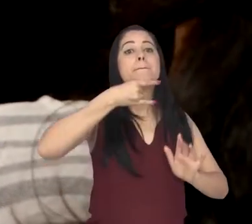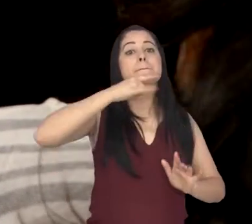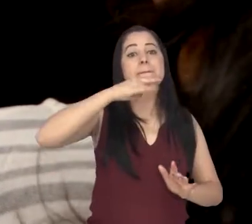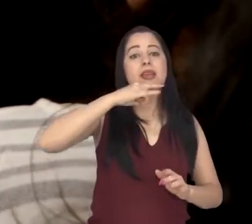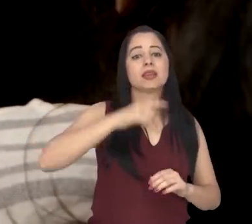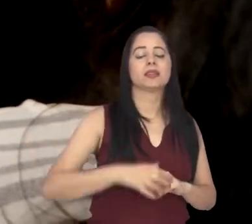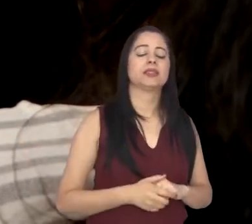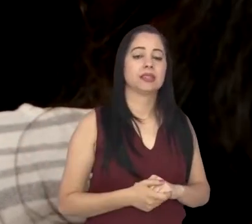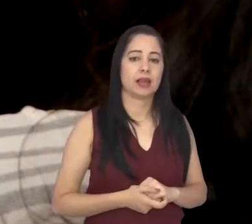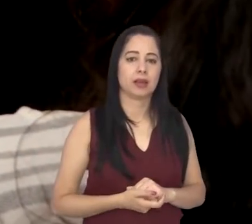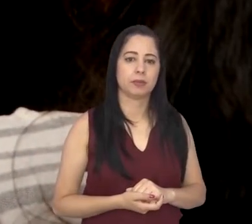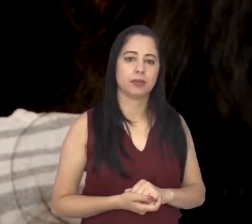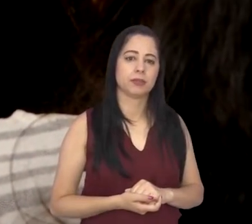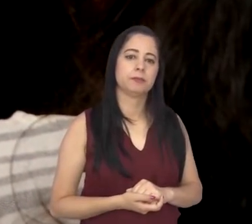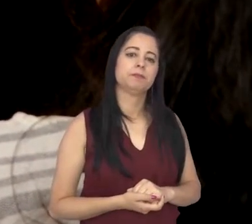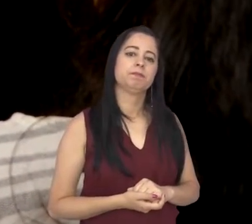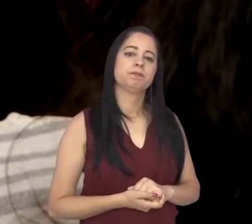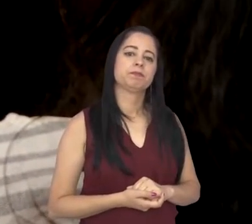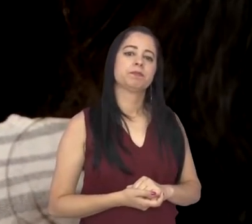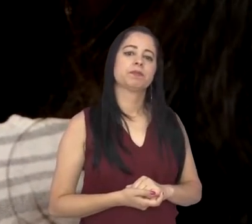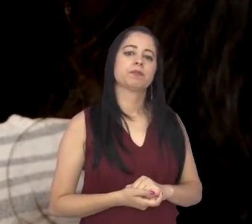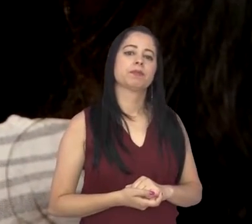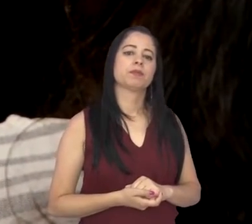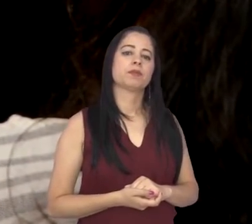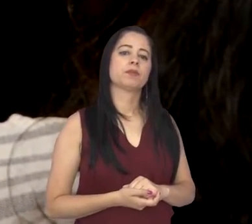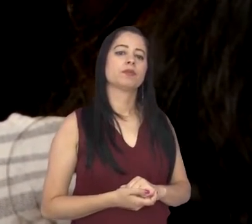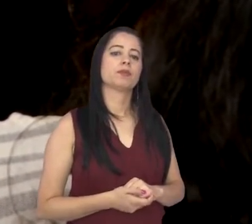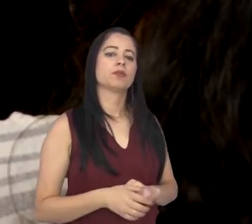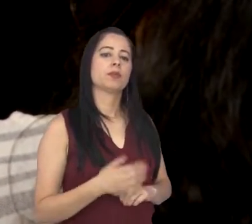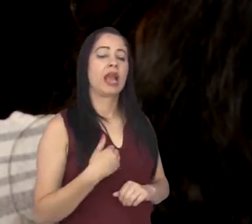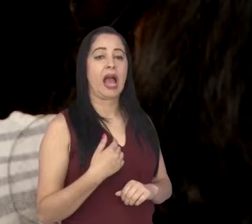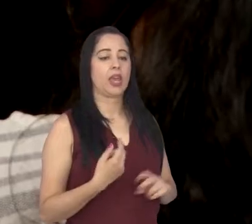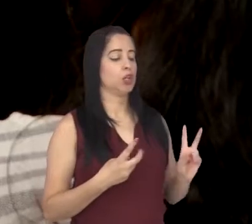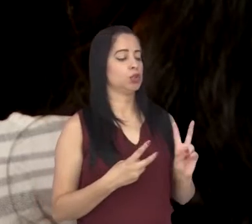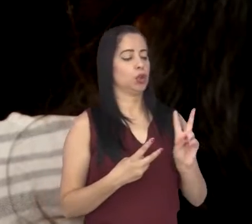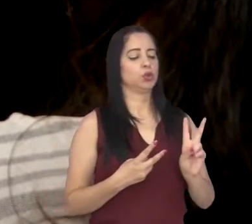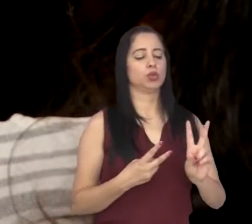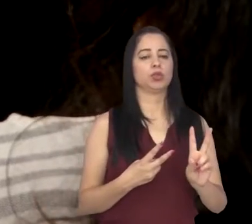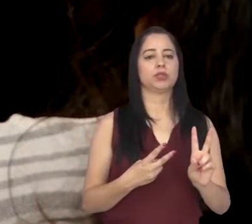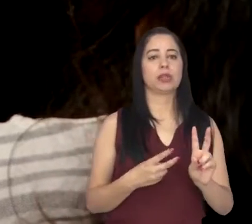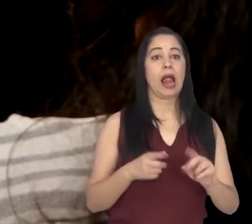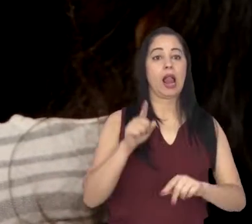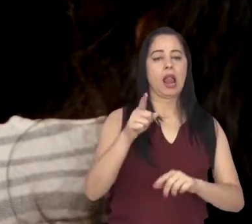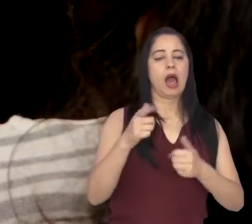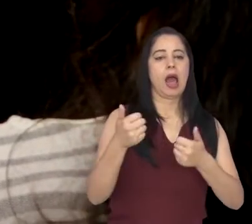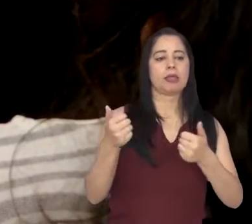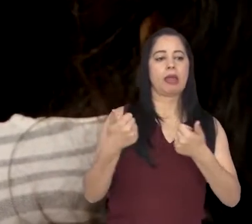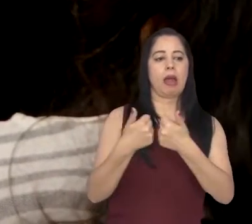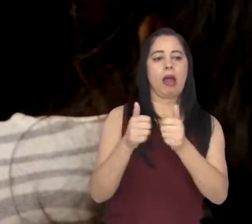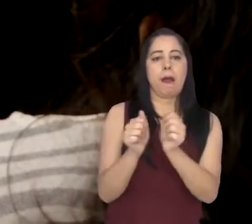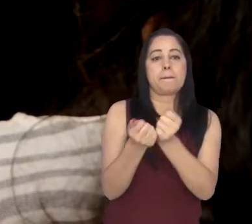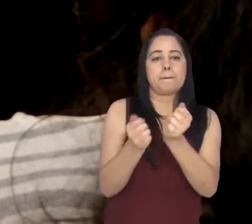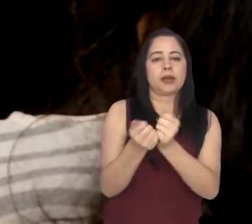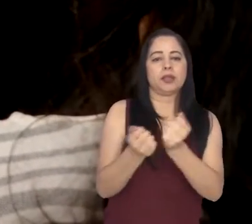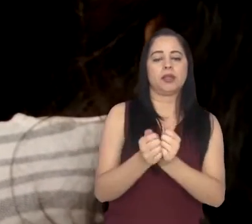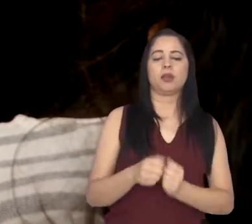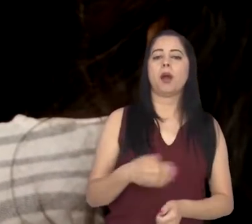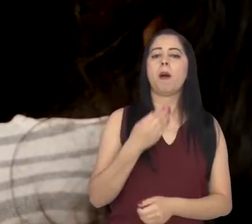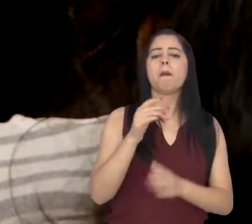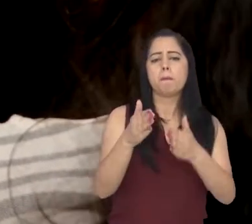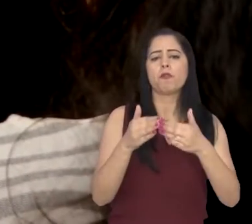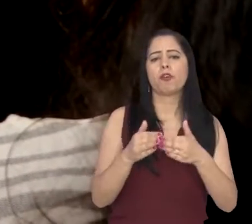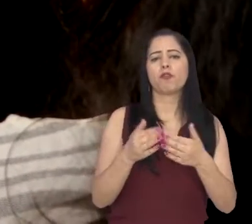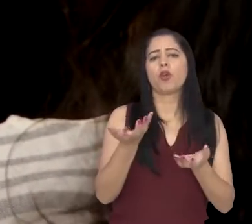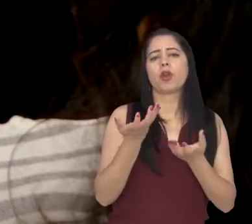Paulo Marcum que indicou ele. Só sei que chegou na padaria, ele falou assim, eu quero um suco, aquele jeito do Cabrini. Por gentileza, um suco de laranja, que